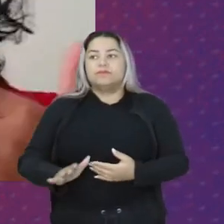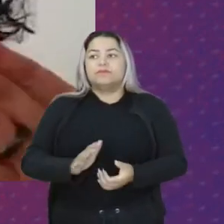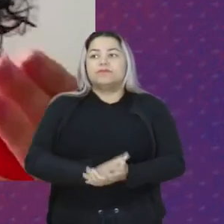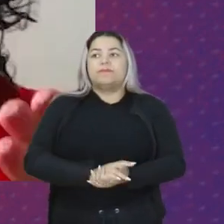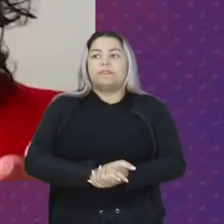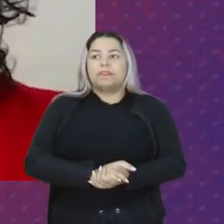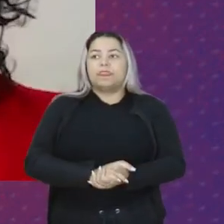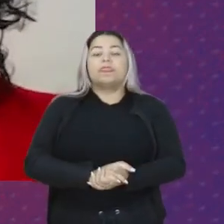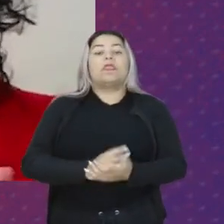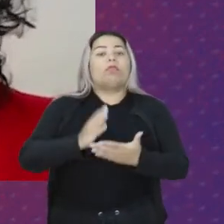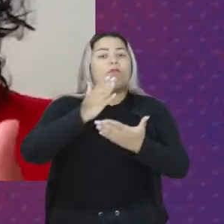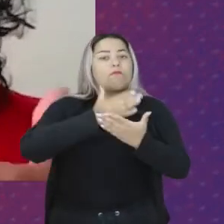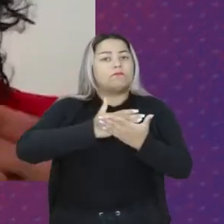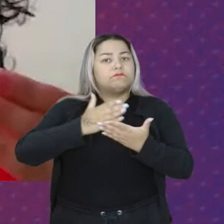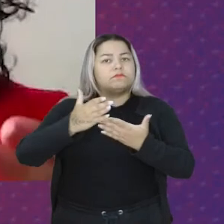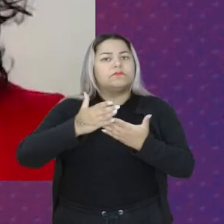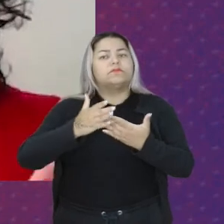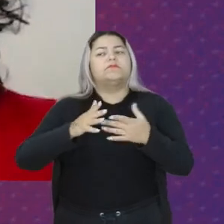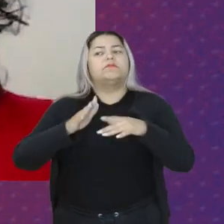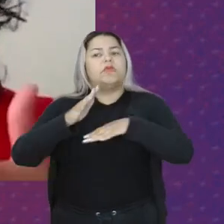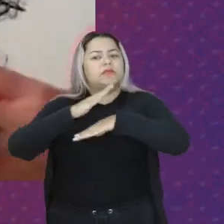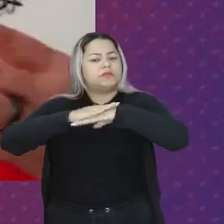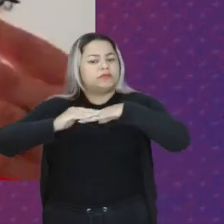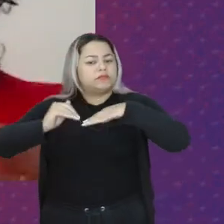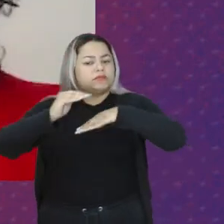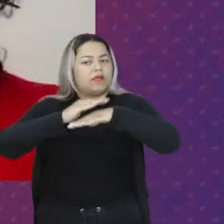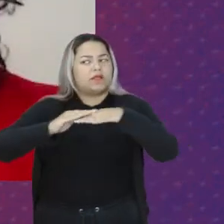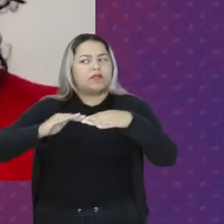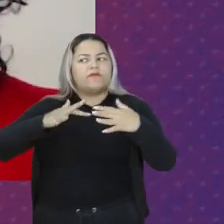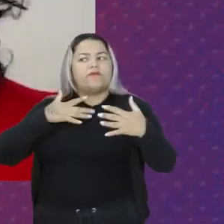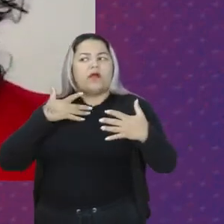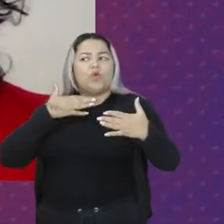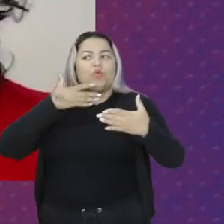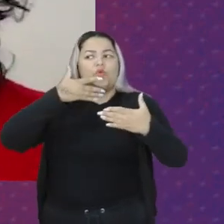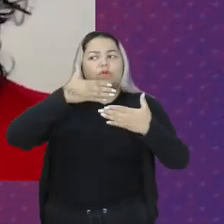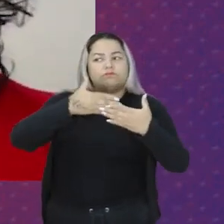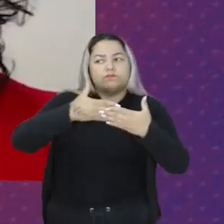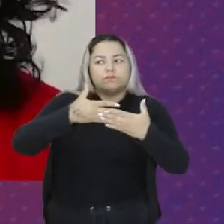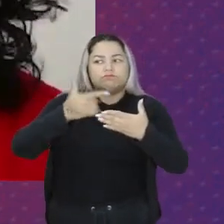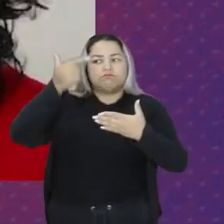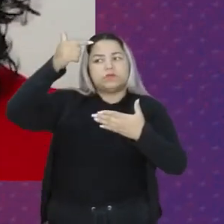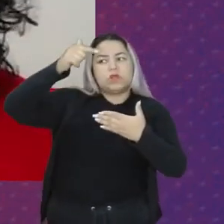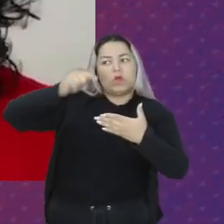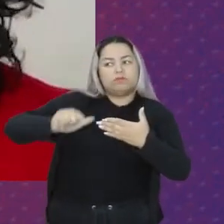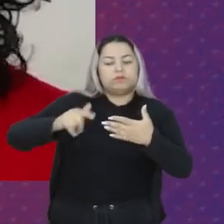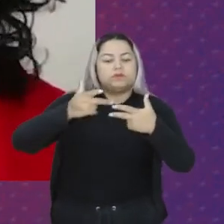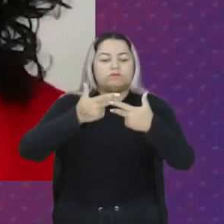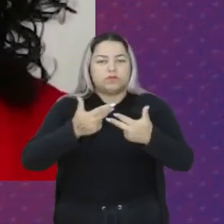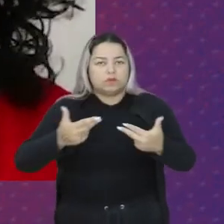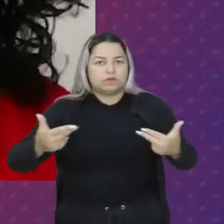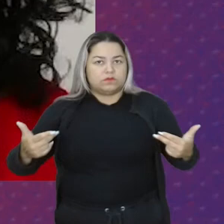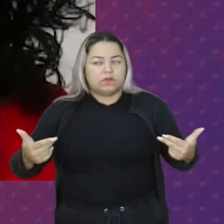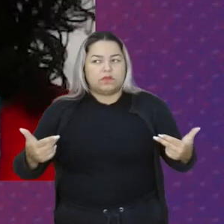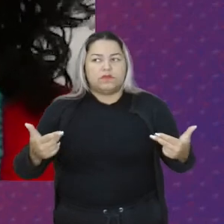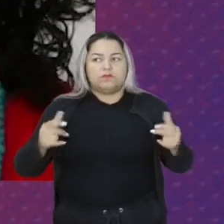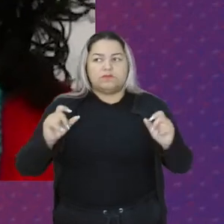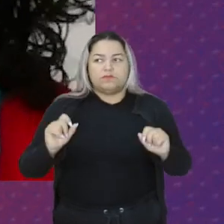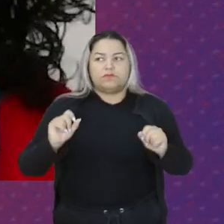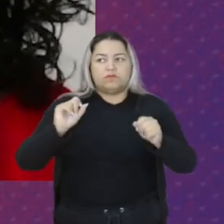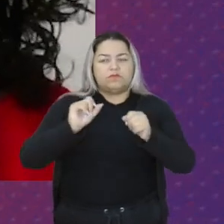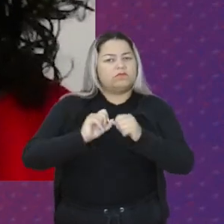e que começa com essas carícias e que vão avançando, avançando, avançando, até provocar